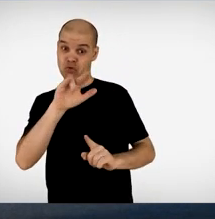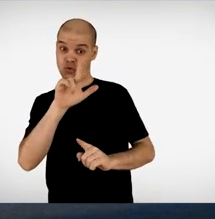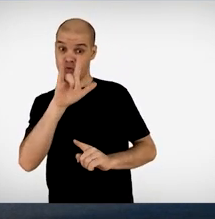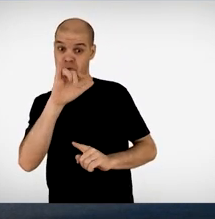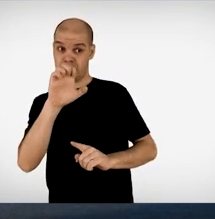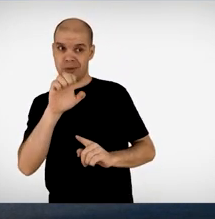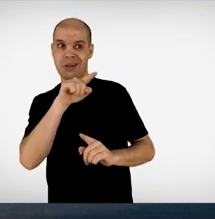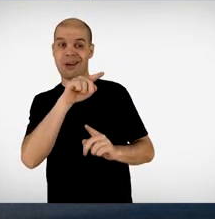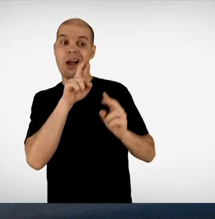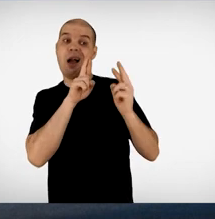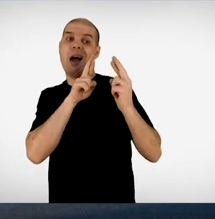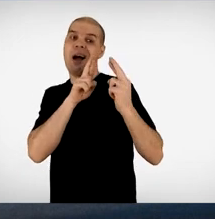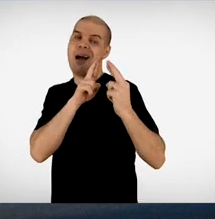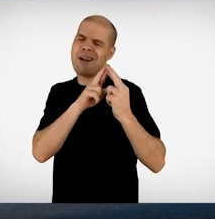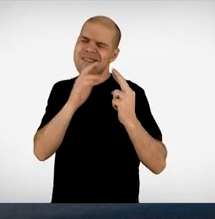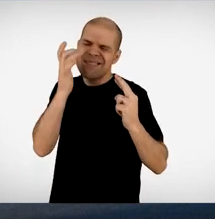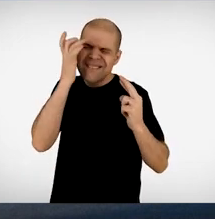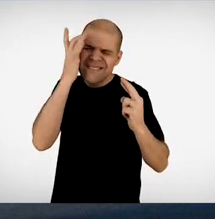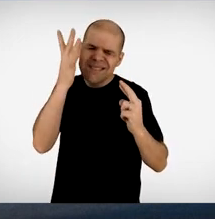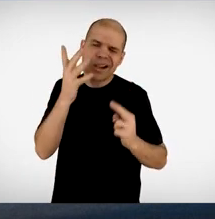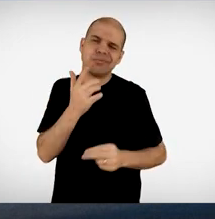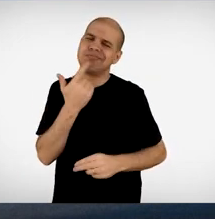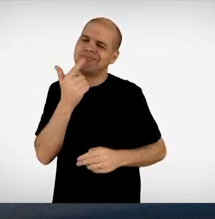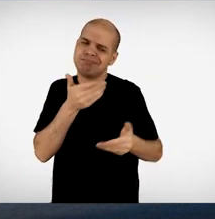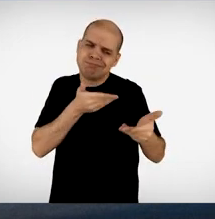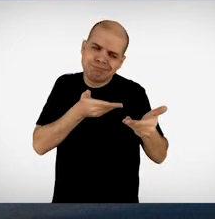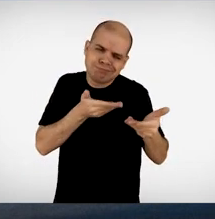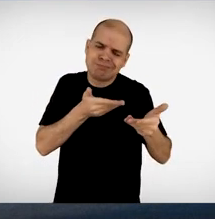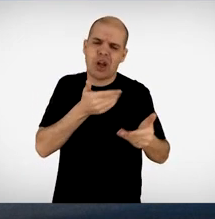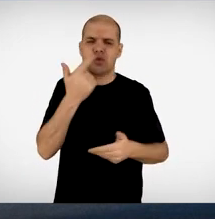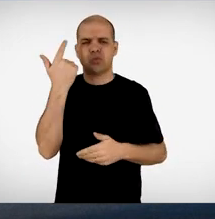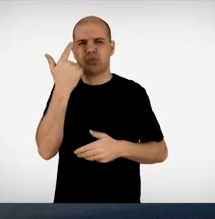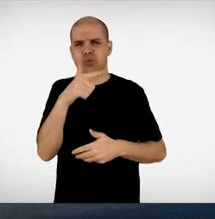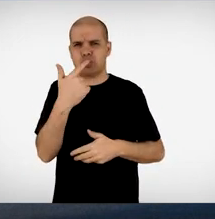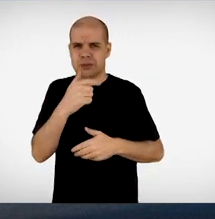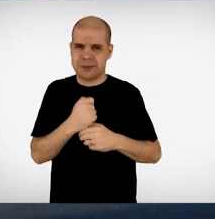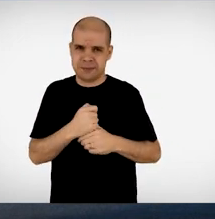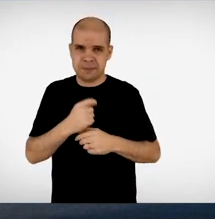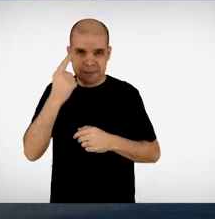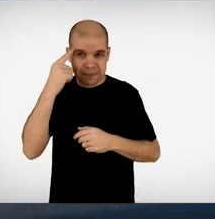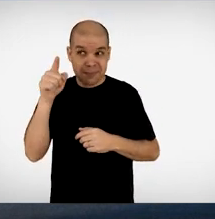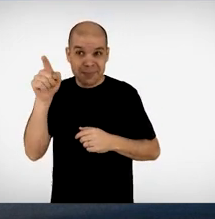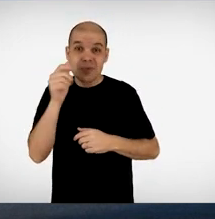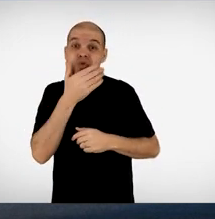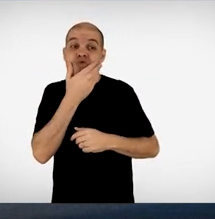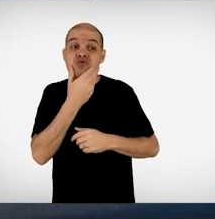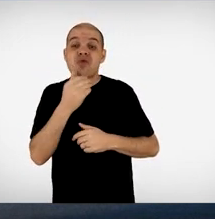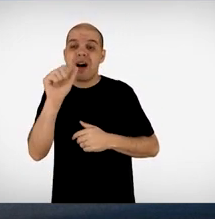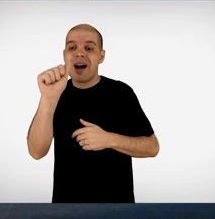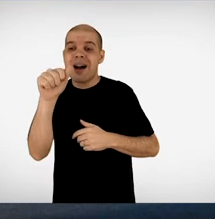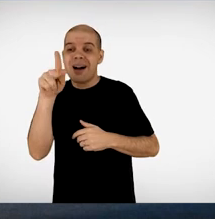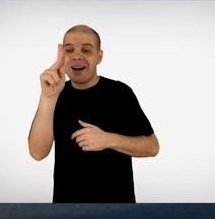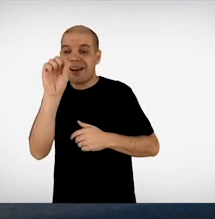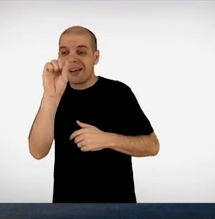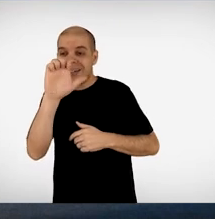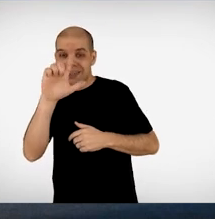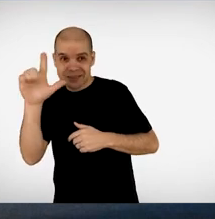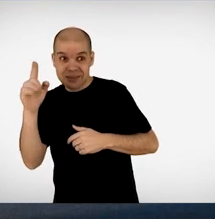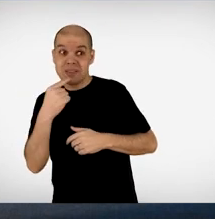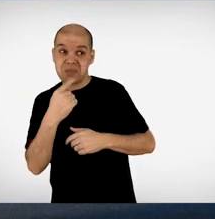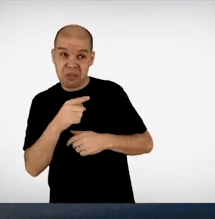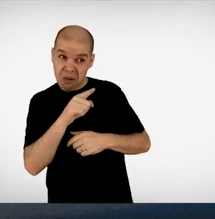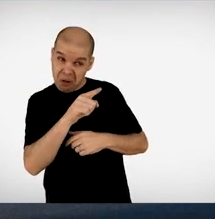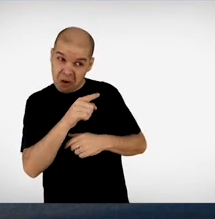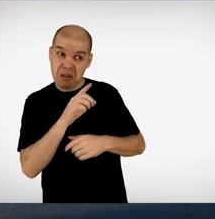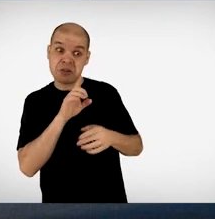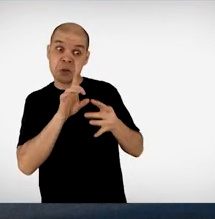vínculo. Acho que é verdade aquela coisa que o Axel fala, quando a coisa aperta, você pinica, né? Você pula. Né? Acho